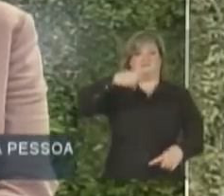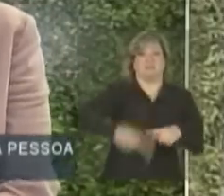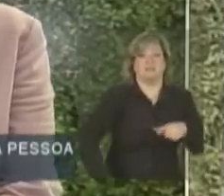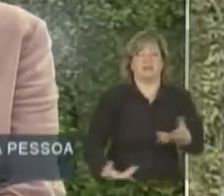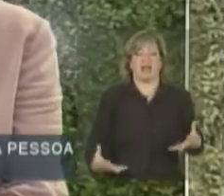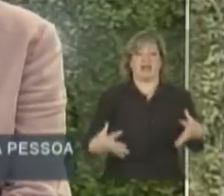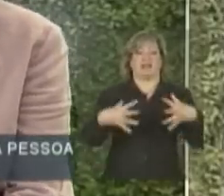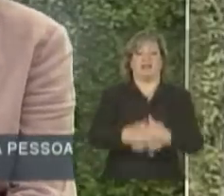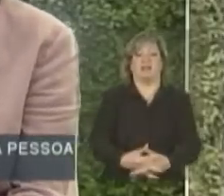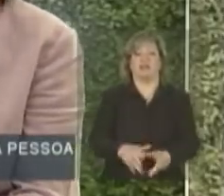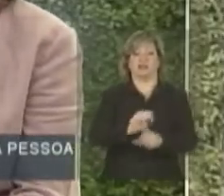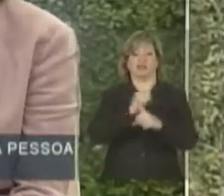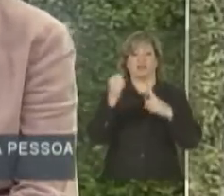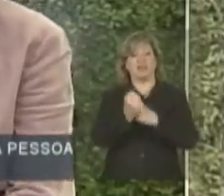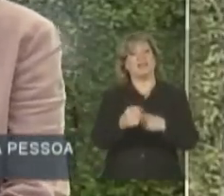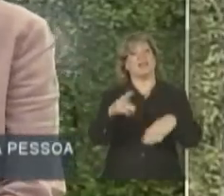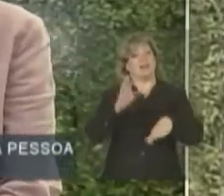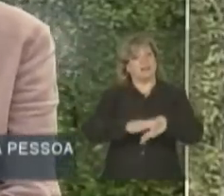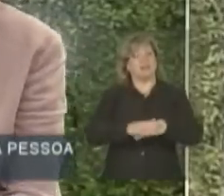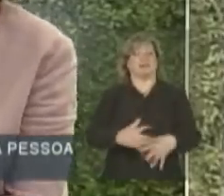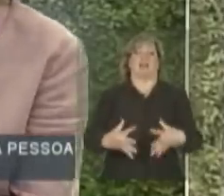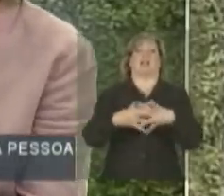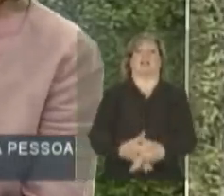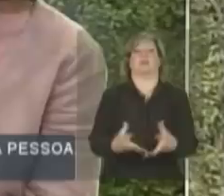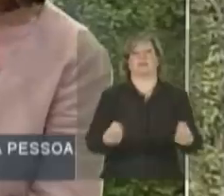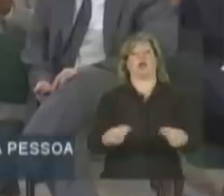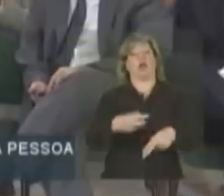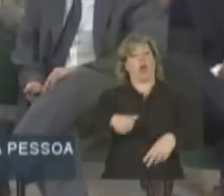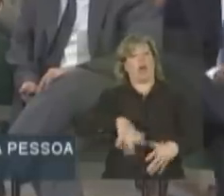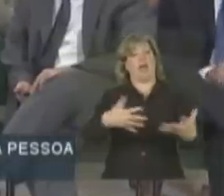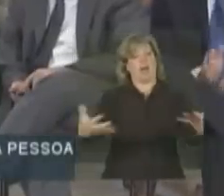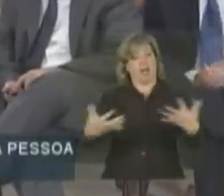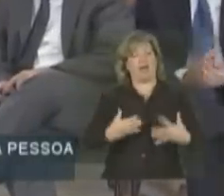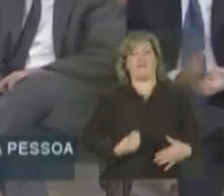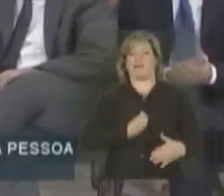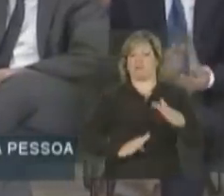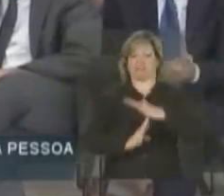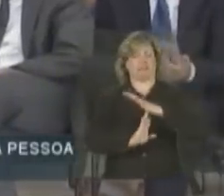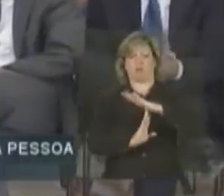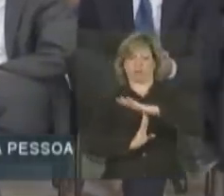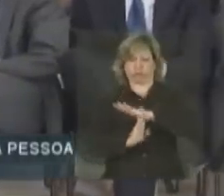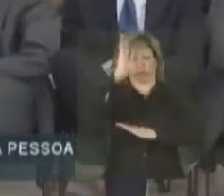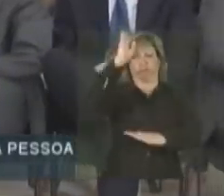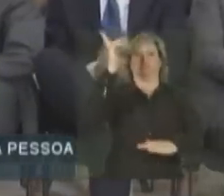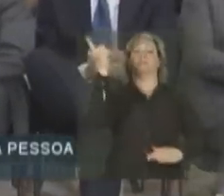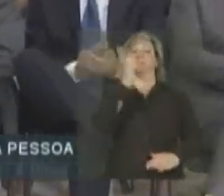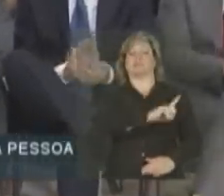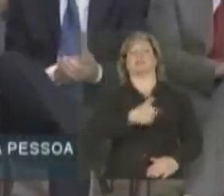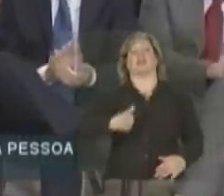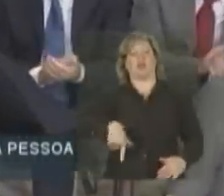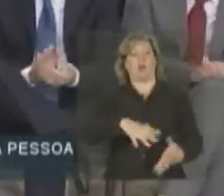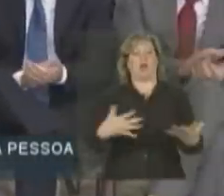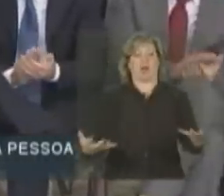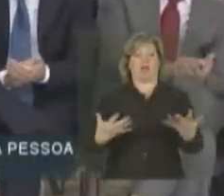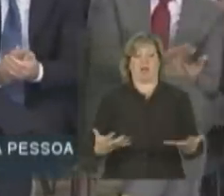sociedade estabelece. E é por isto que nós queremos viver sem limite. Viver sem limite.